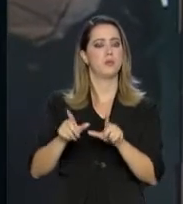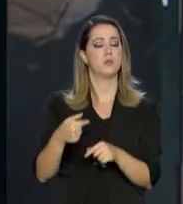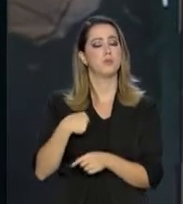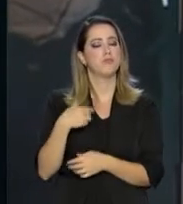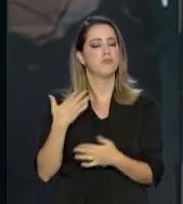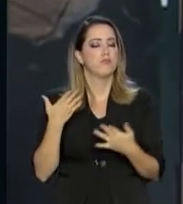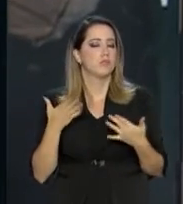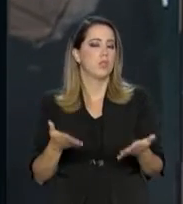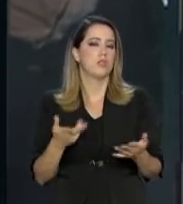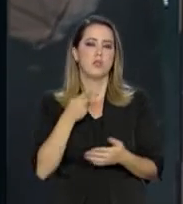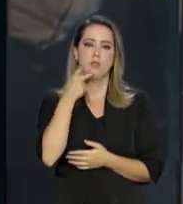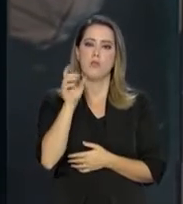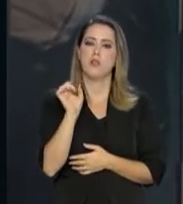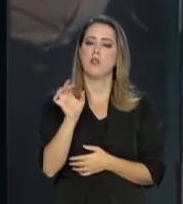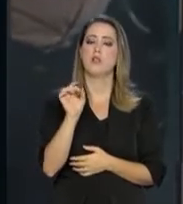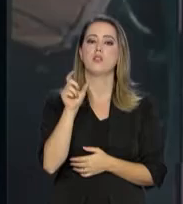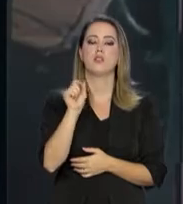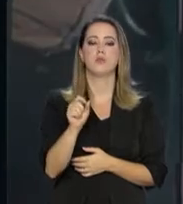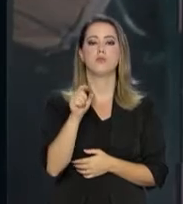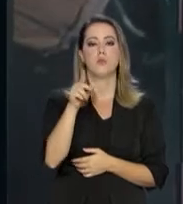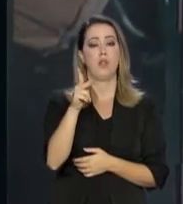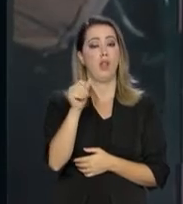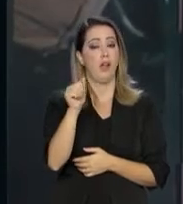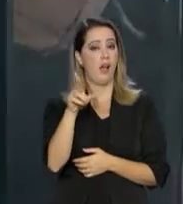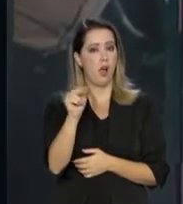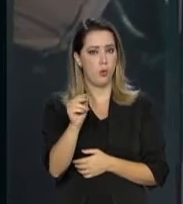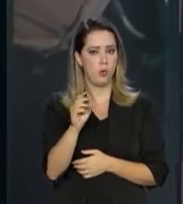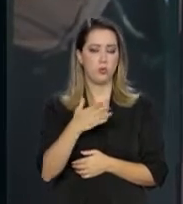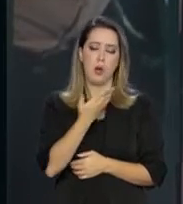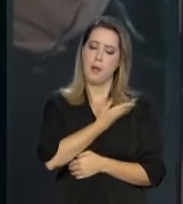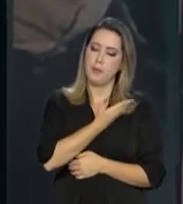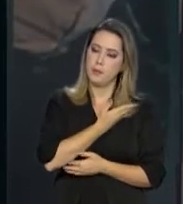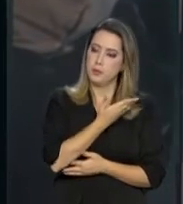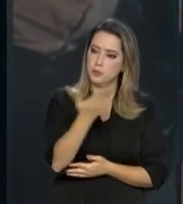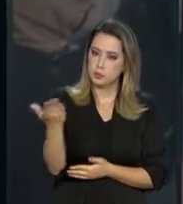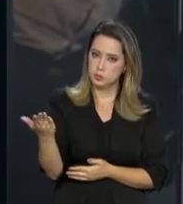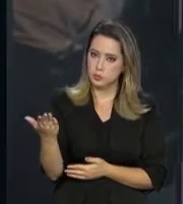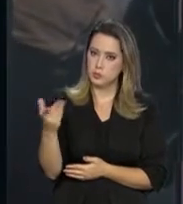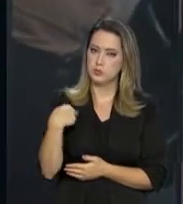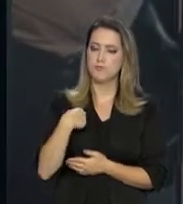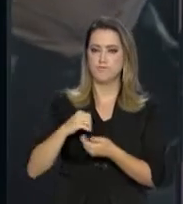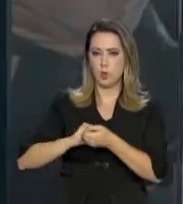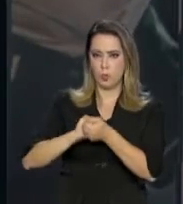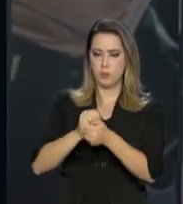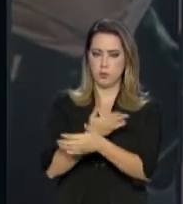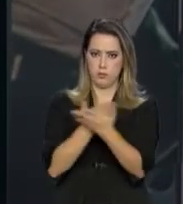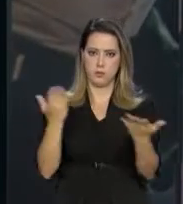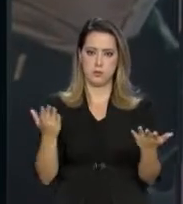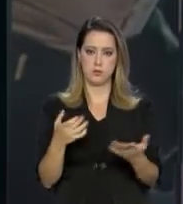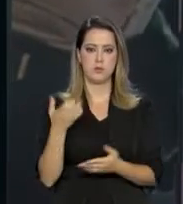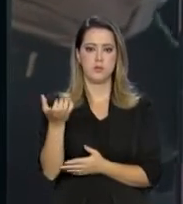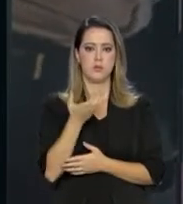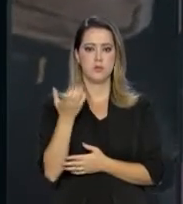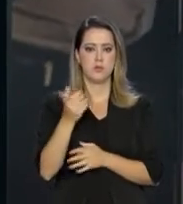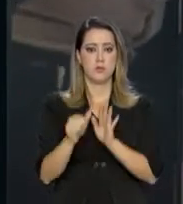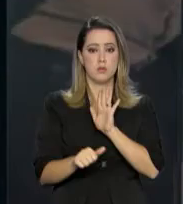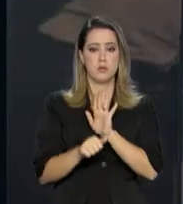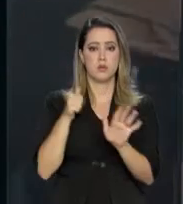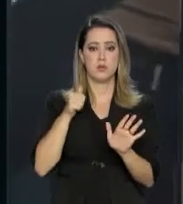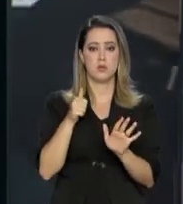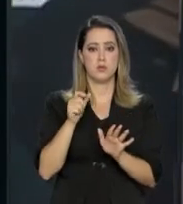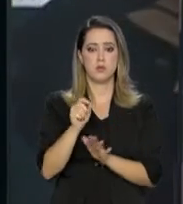aqui só devo dizer o seguinte, Caco, e prezados amigos, a quem cumprimento a todos. Eu quero, em primeiro